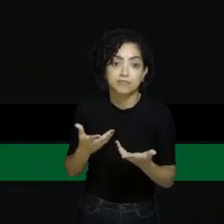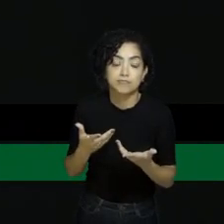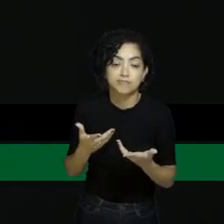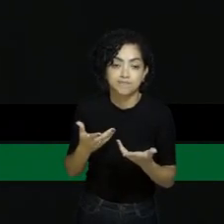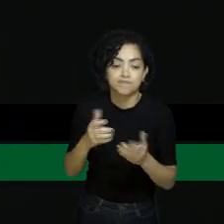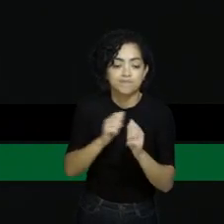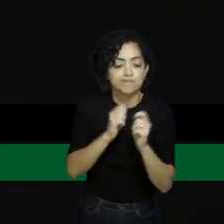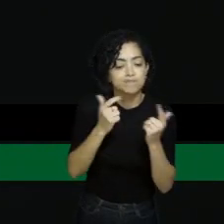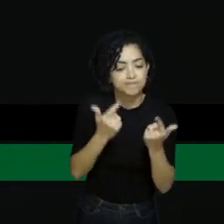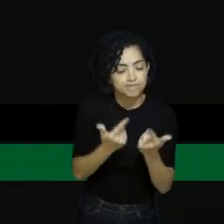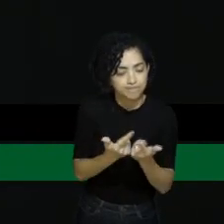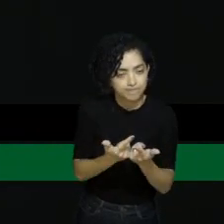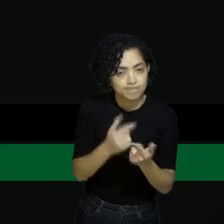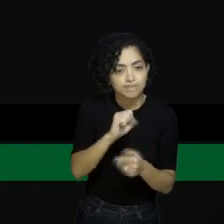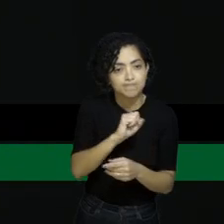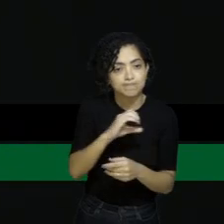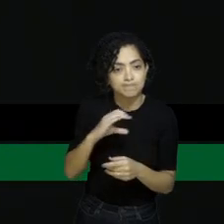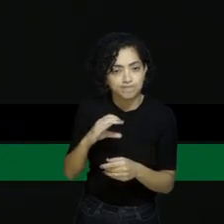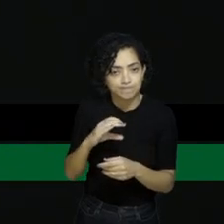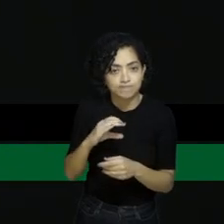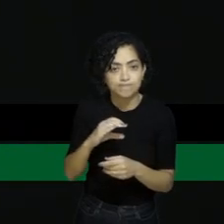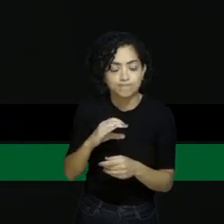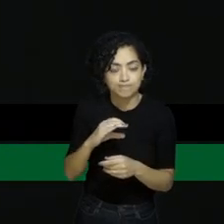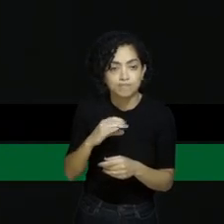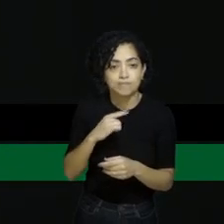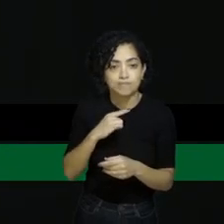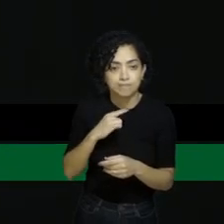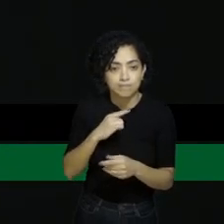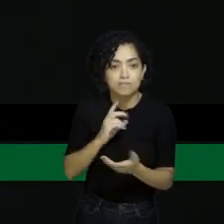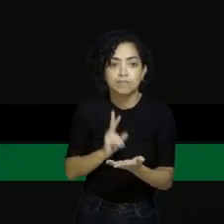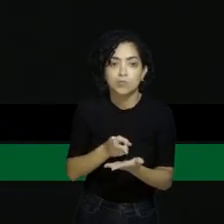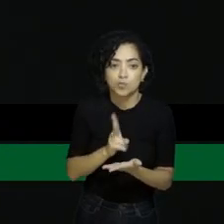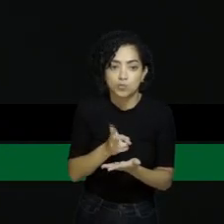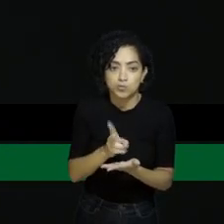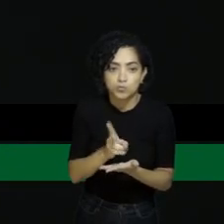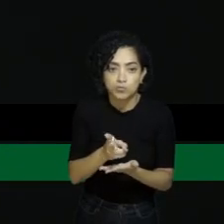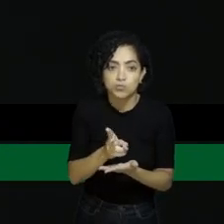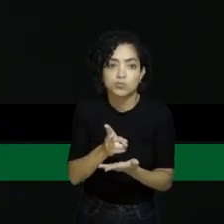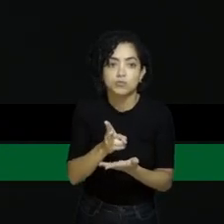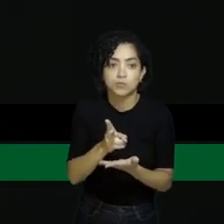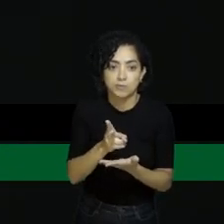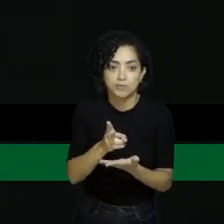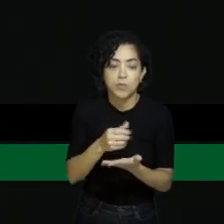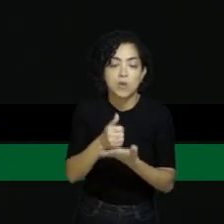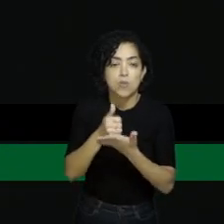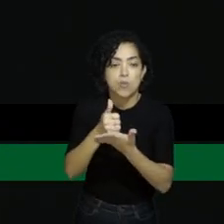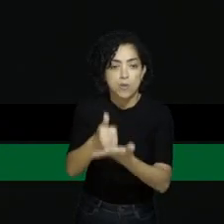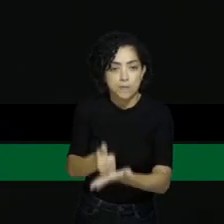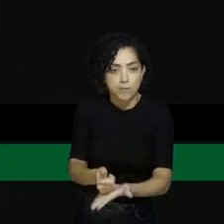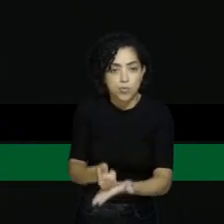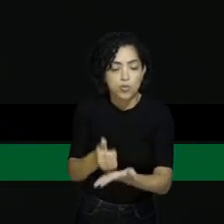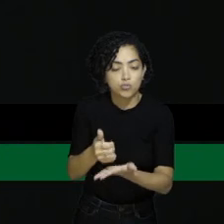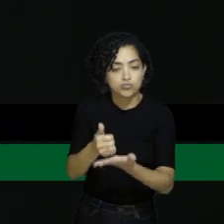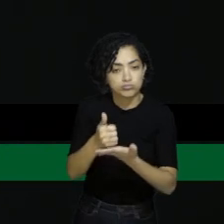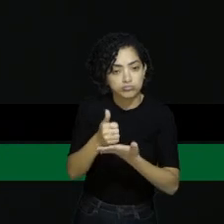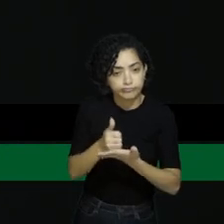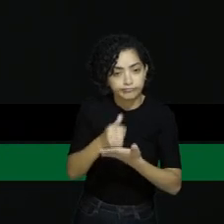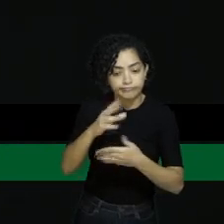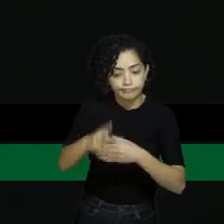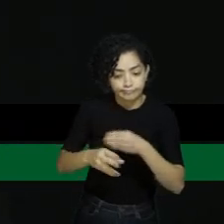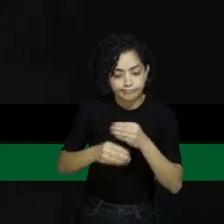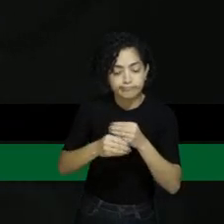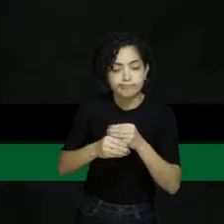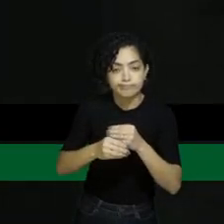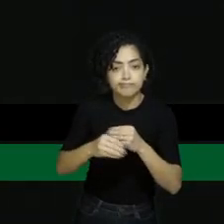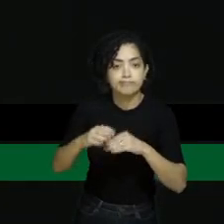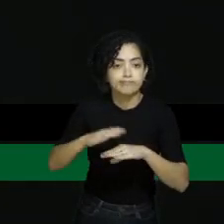Assembleia Legislativa, já tivemos e continuamos tendo um apoio através das emendas